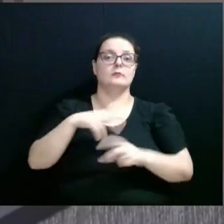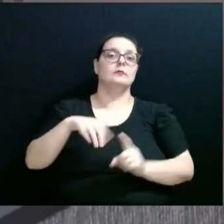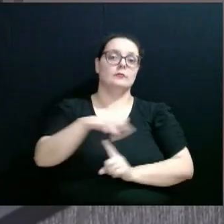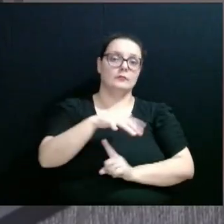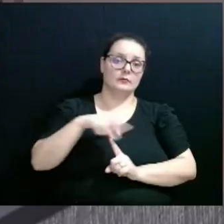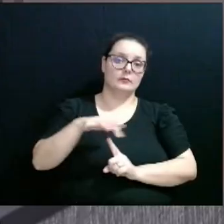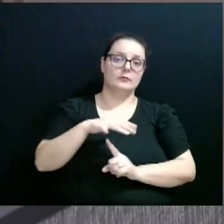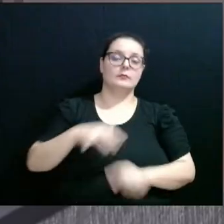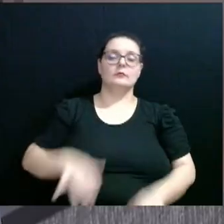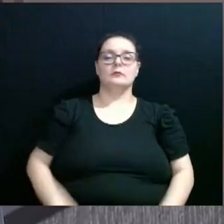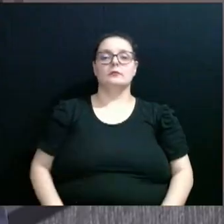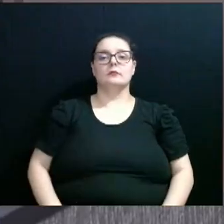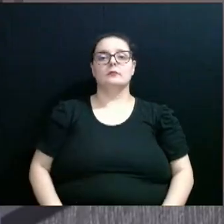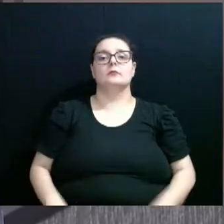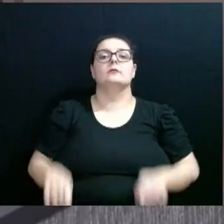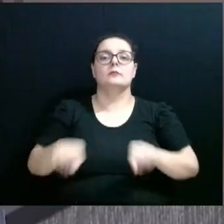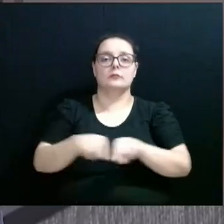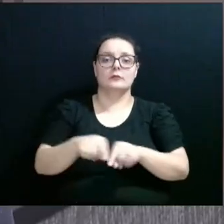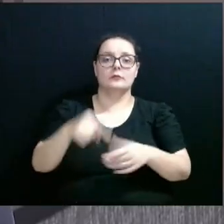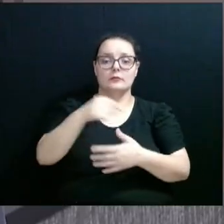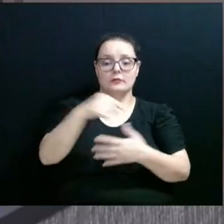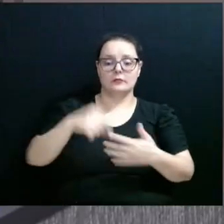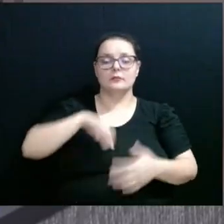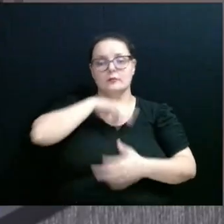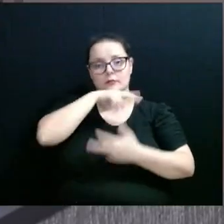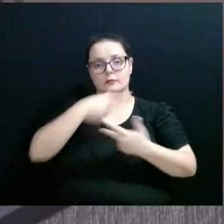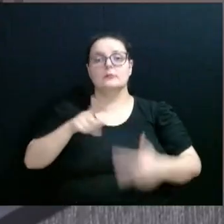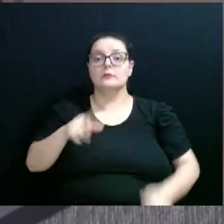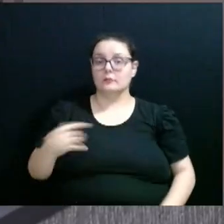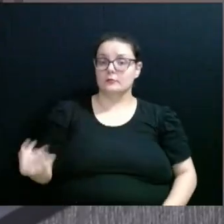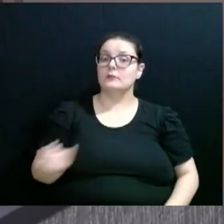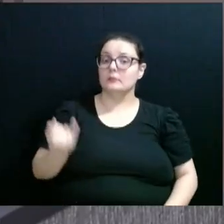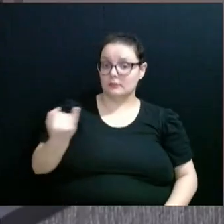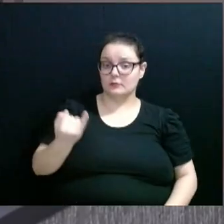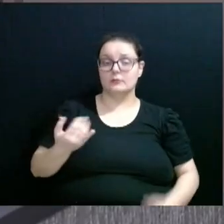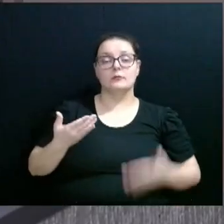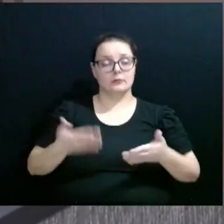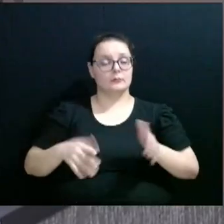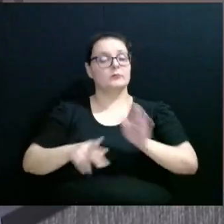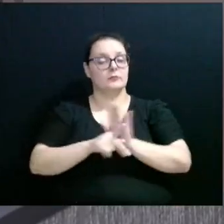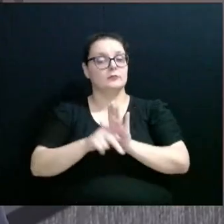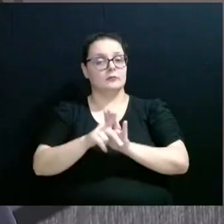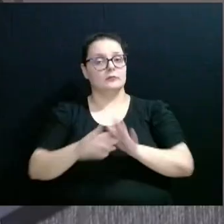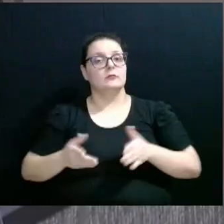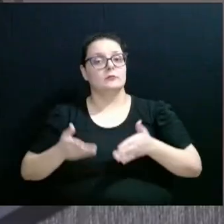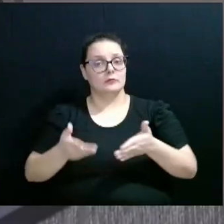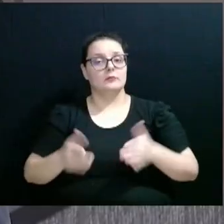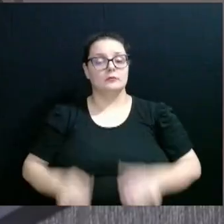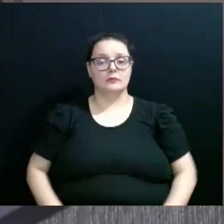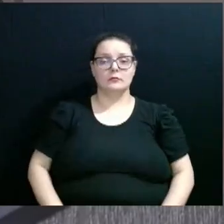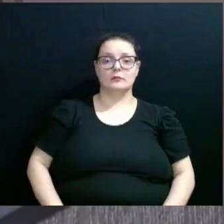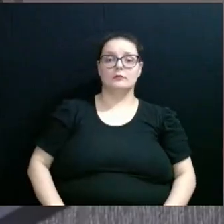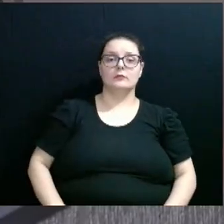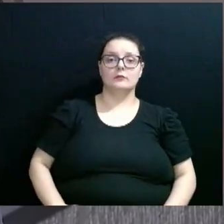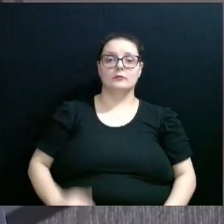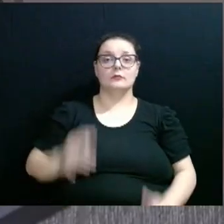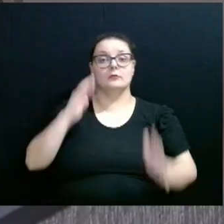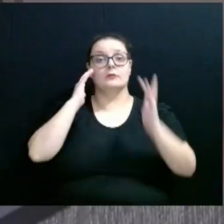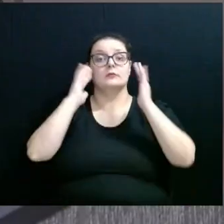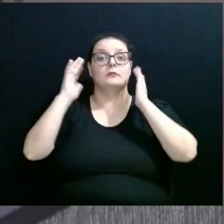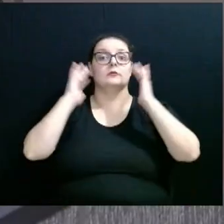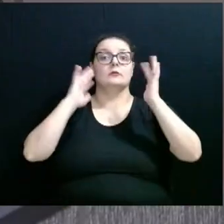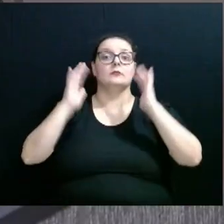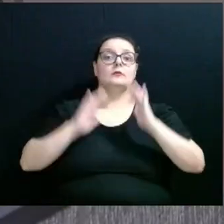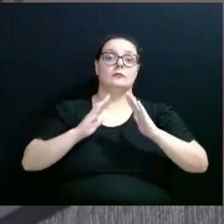e também pelas questões dos animais, é muito importante. Então esse projeto também traz isso. E a sonhada casa, né, de